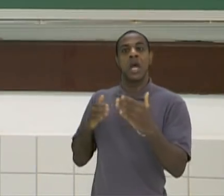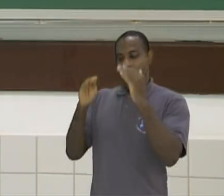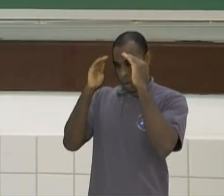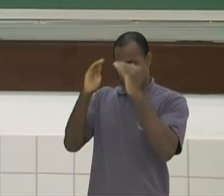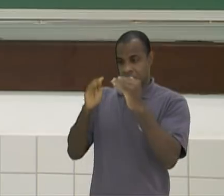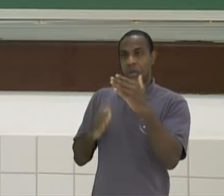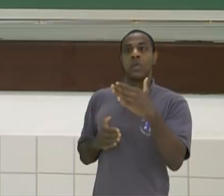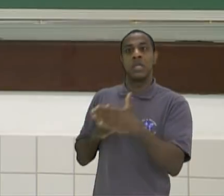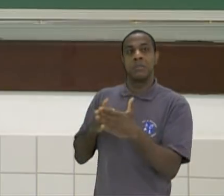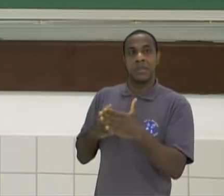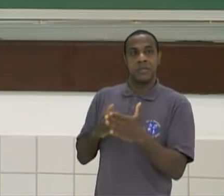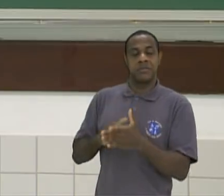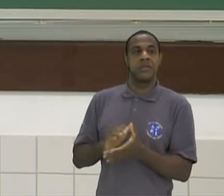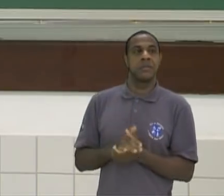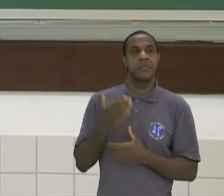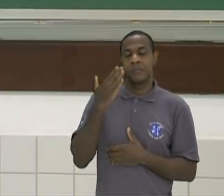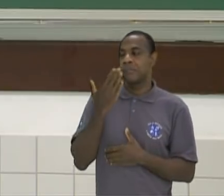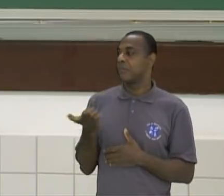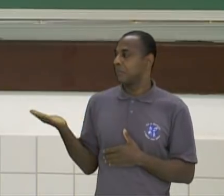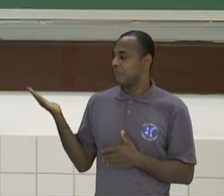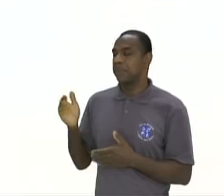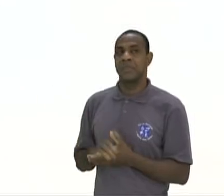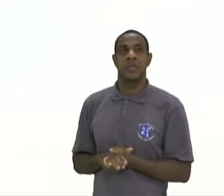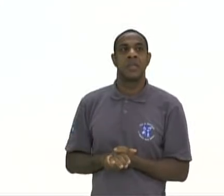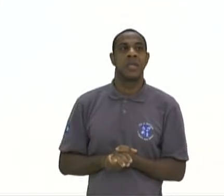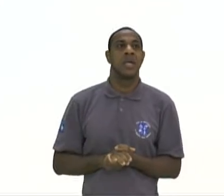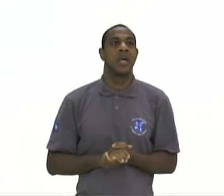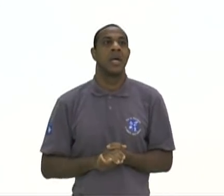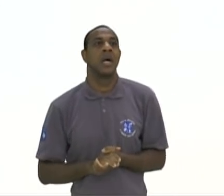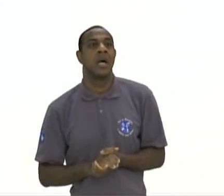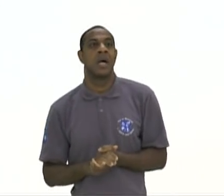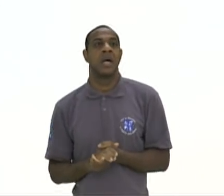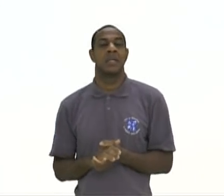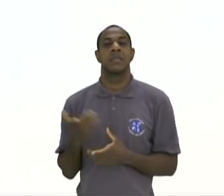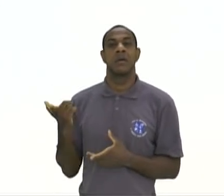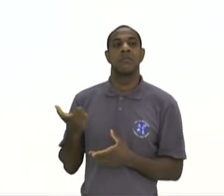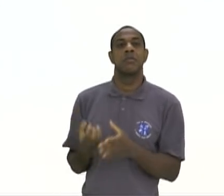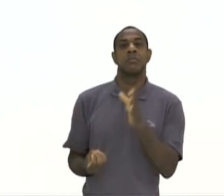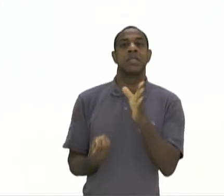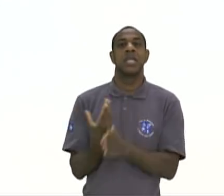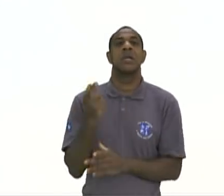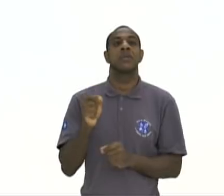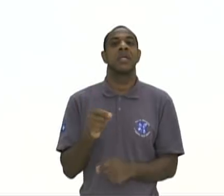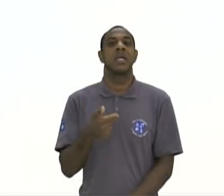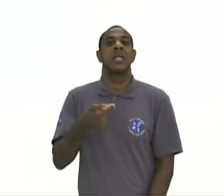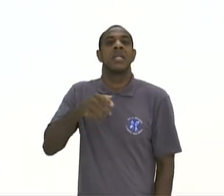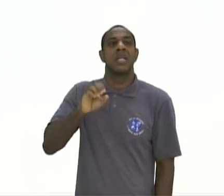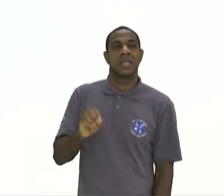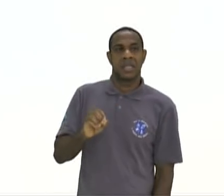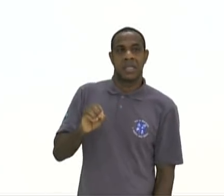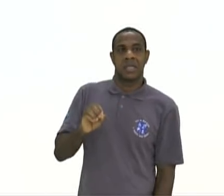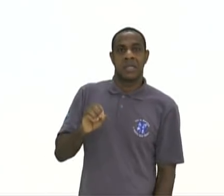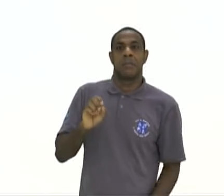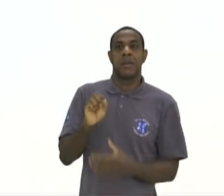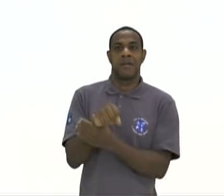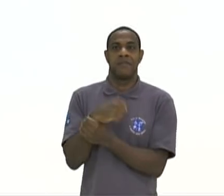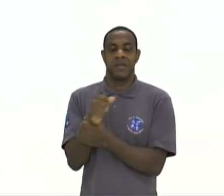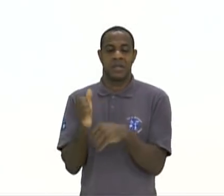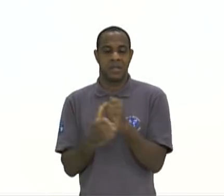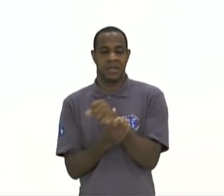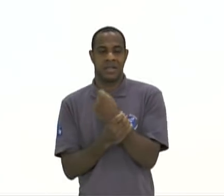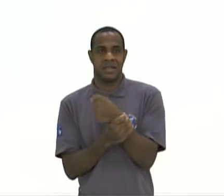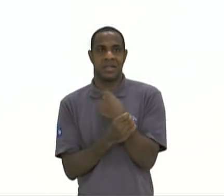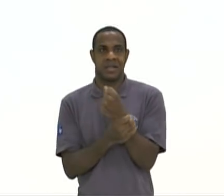pessoa. Então, a antiginástica é o quê? Ela foi criada na década de 70, pela fisioterapeuta francesa,